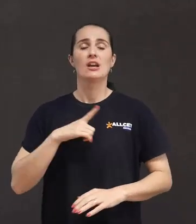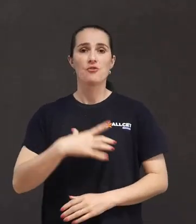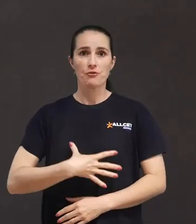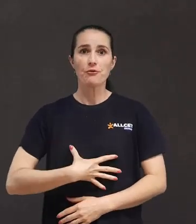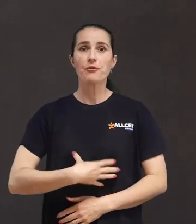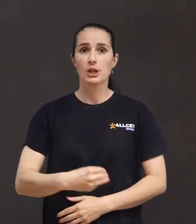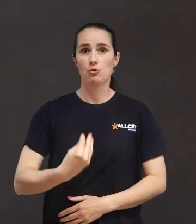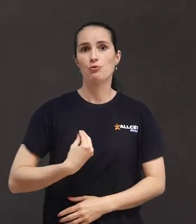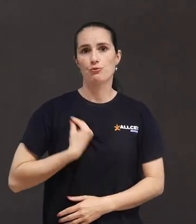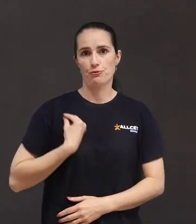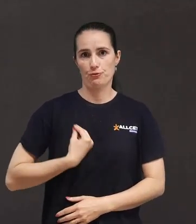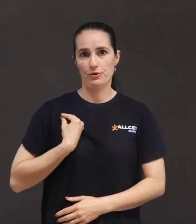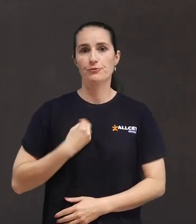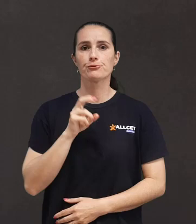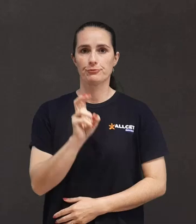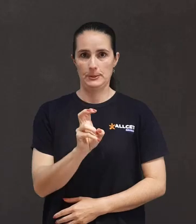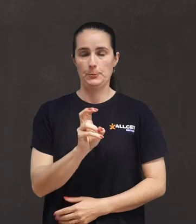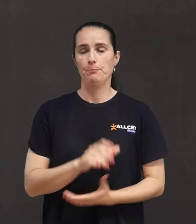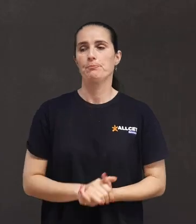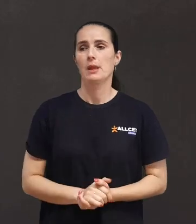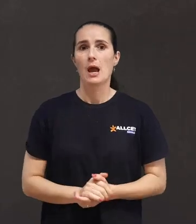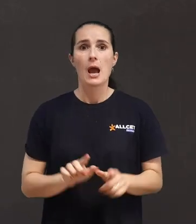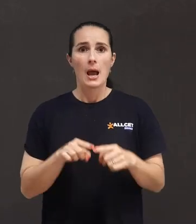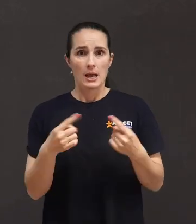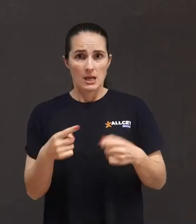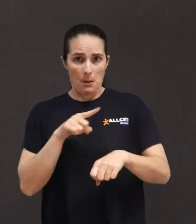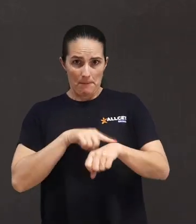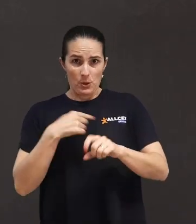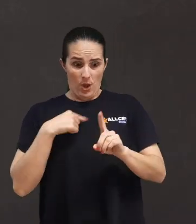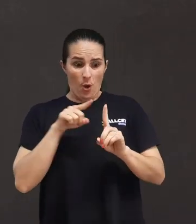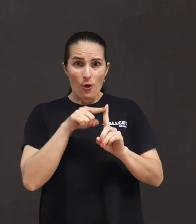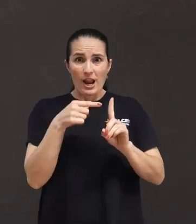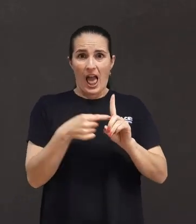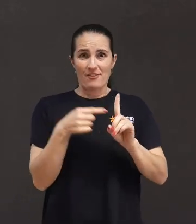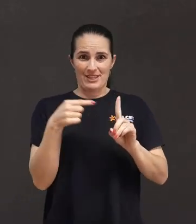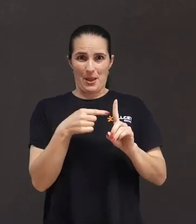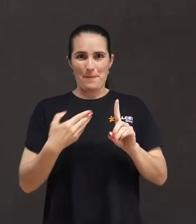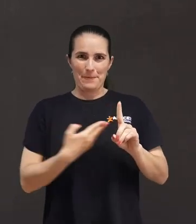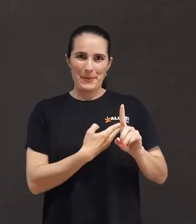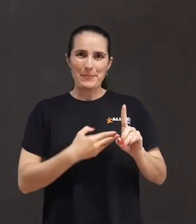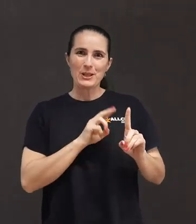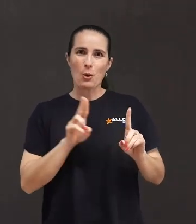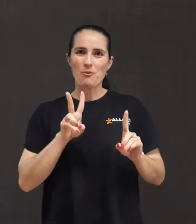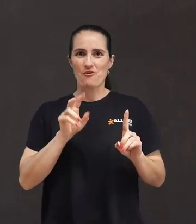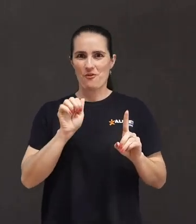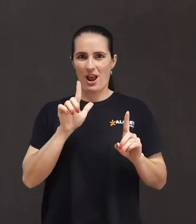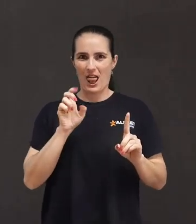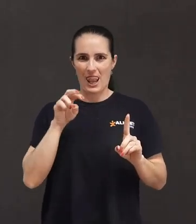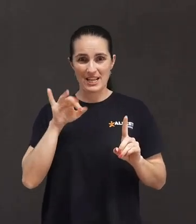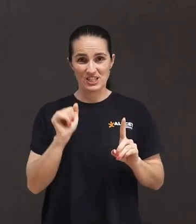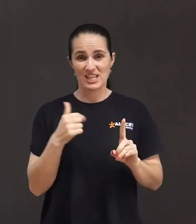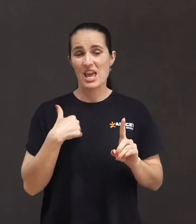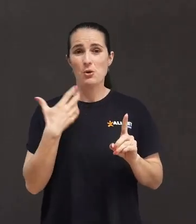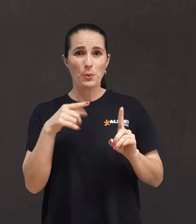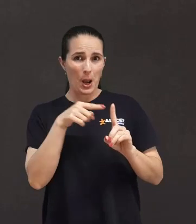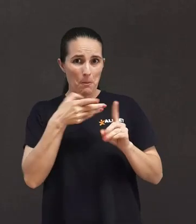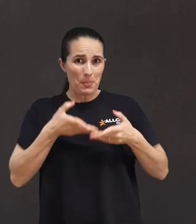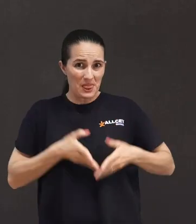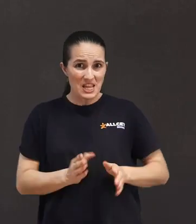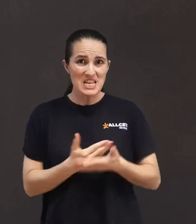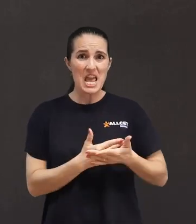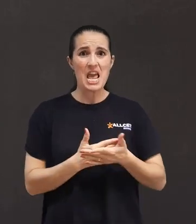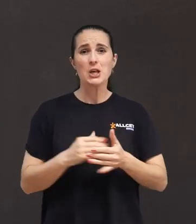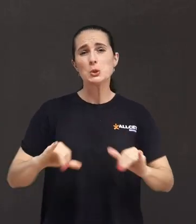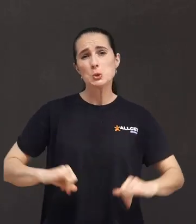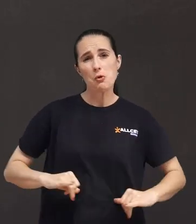E então, quando eu fiquei grávida da Valentina, eu não gostaria que ela passasse o que os outros irmãos dela passou. E